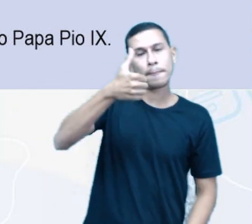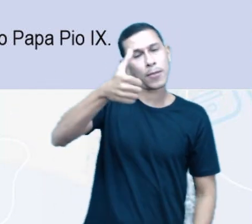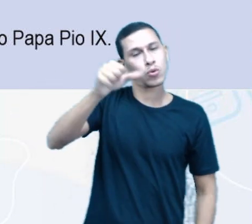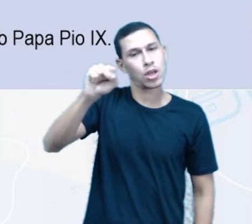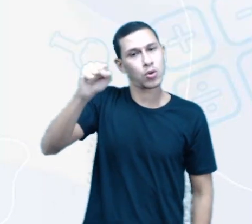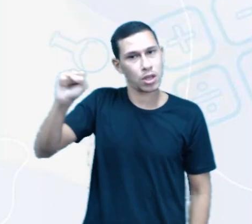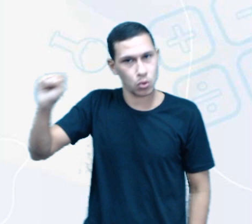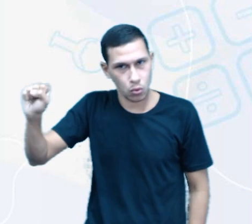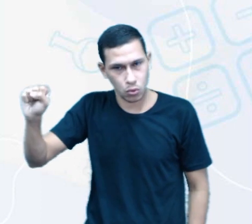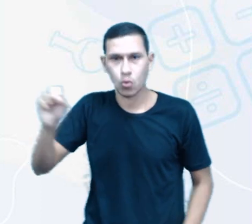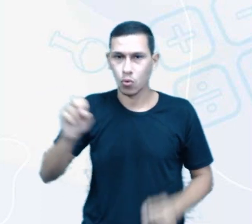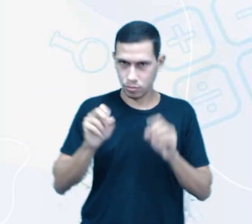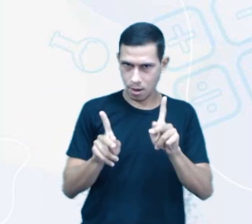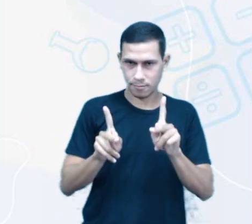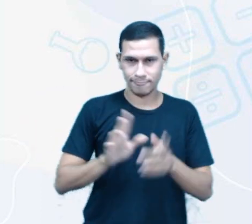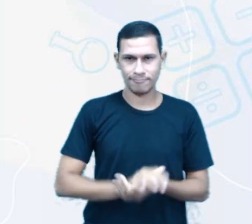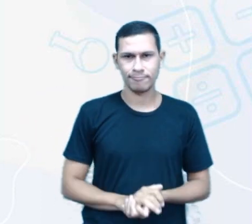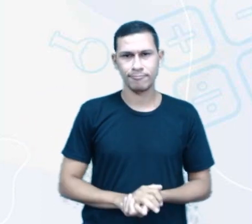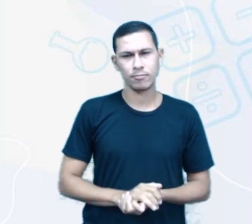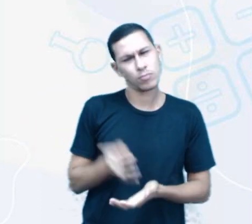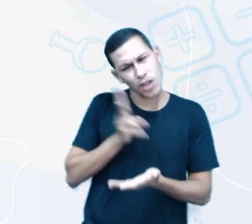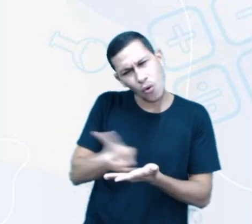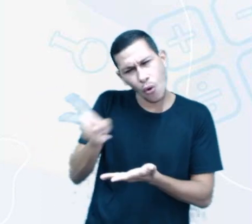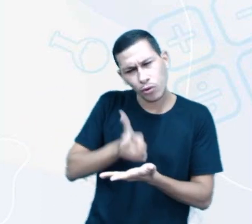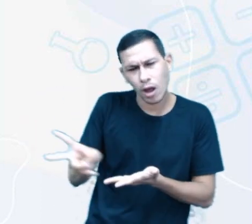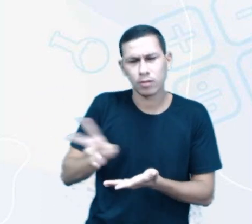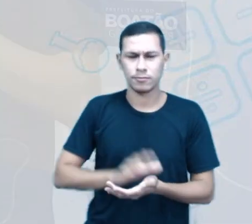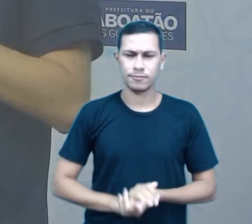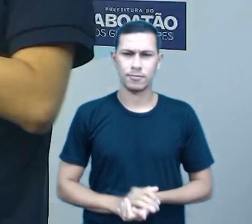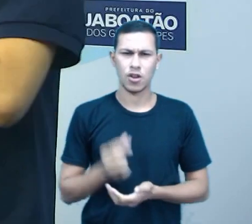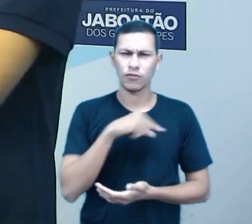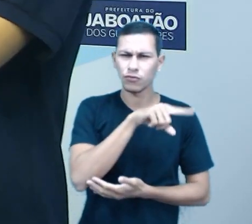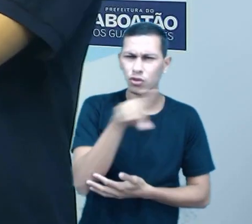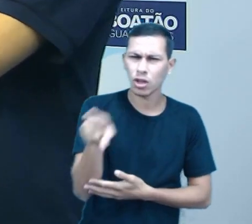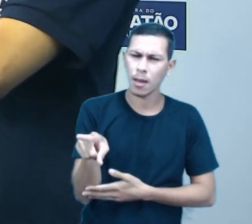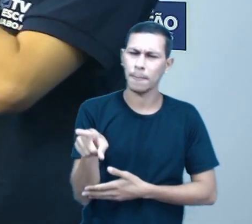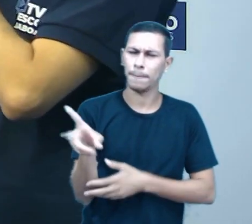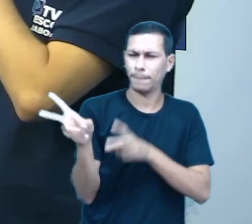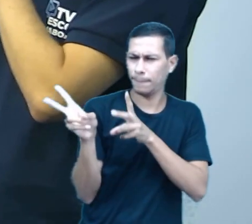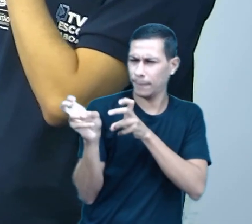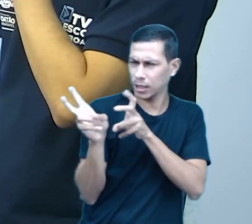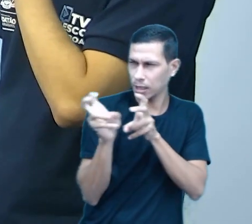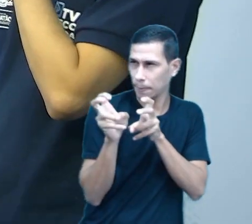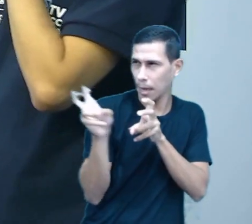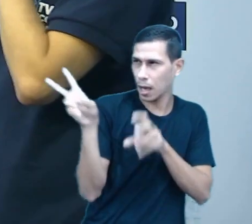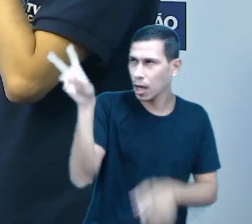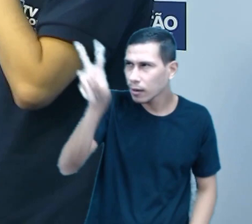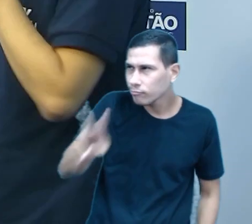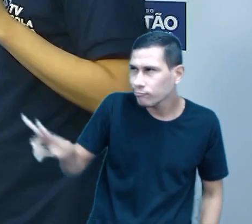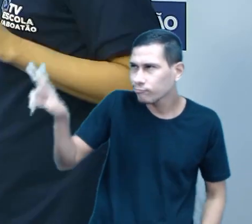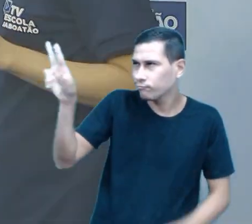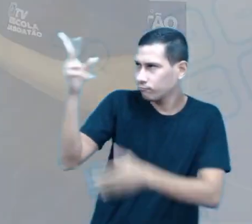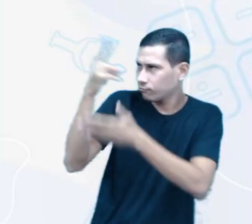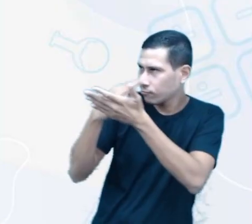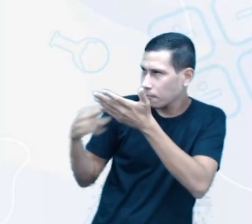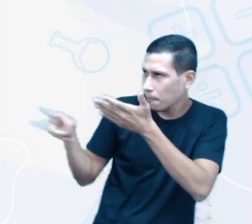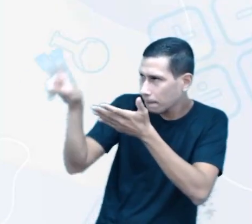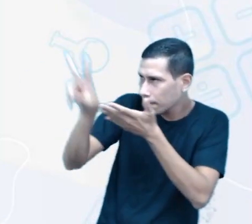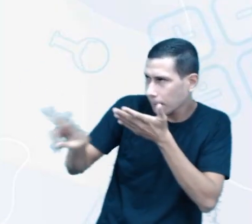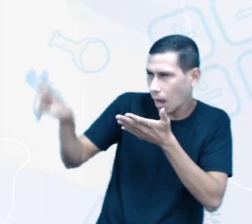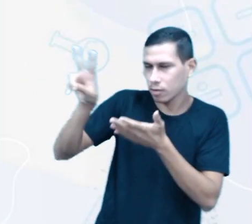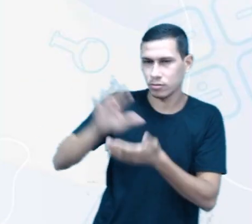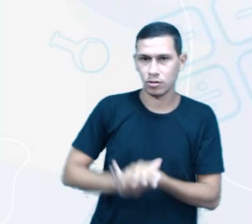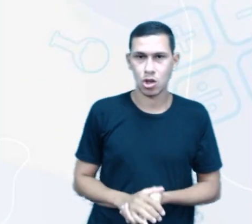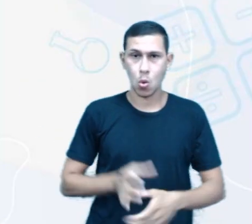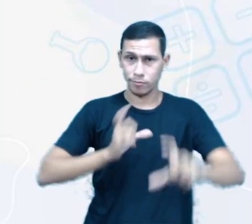tá? Seguindo, olha só, eu quero que vocês percebam essa imagem aí que está na tela de vocês.